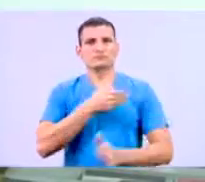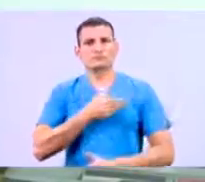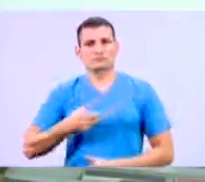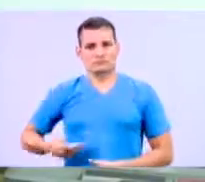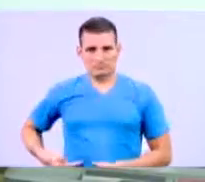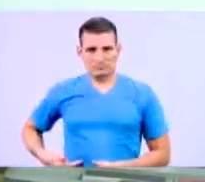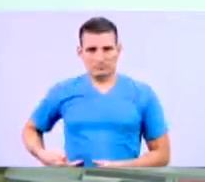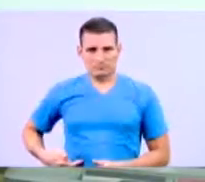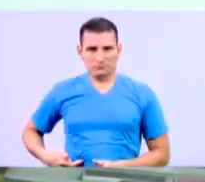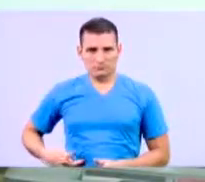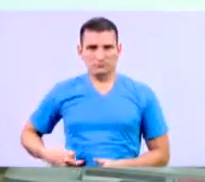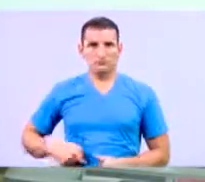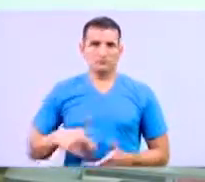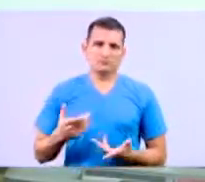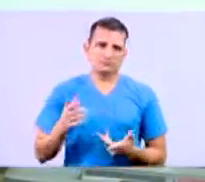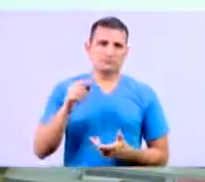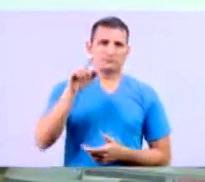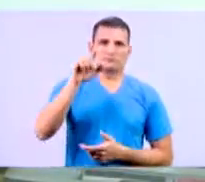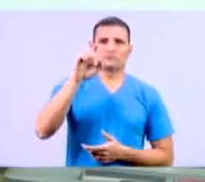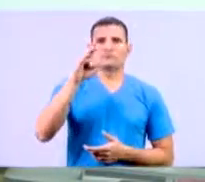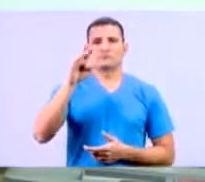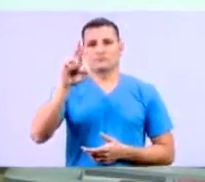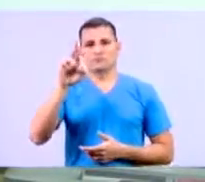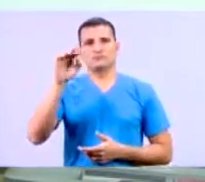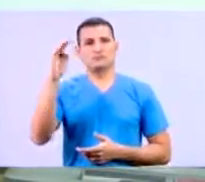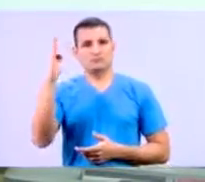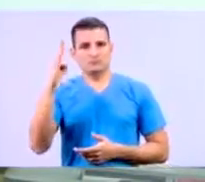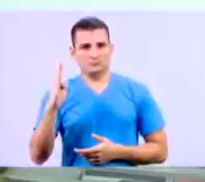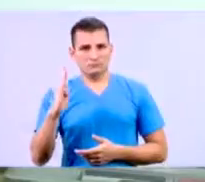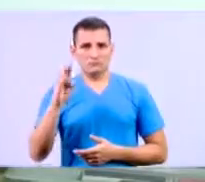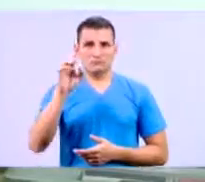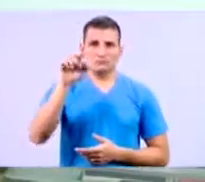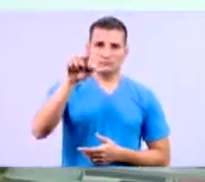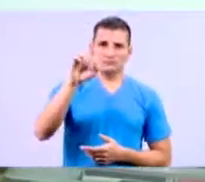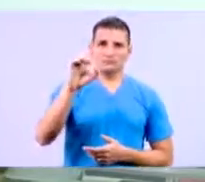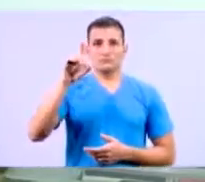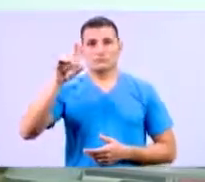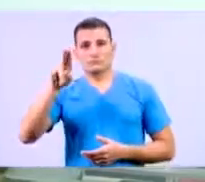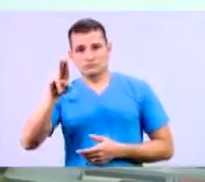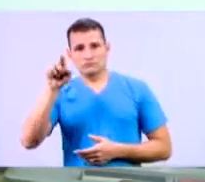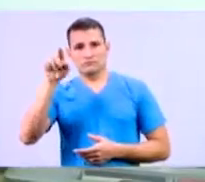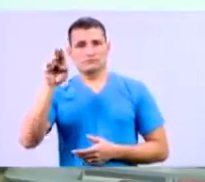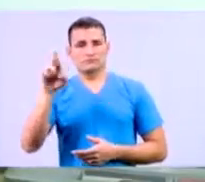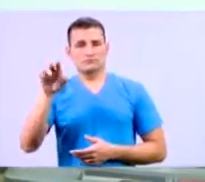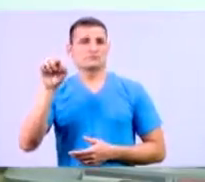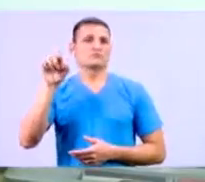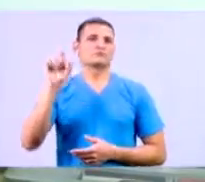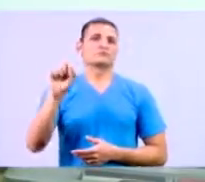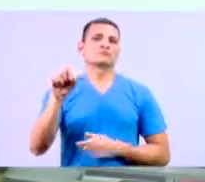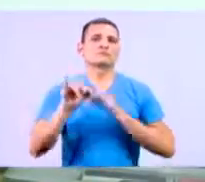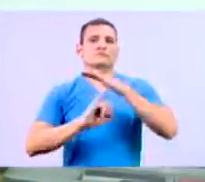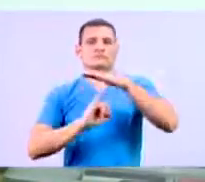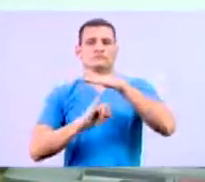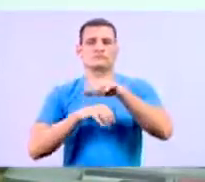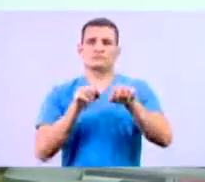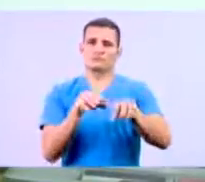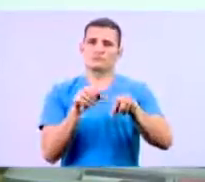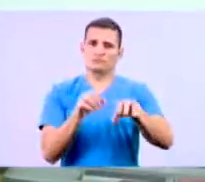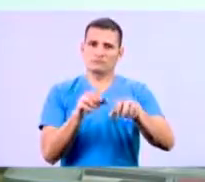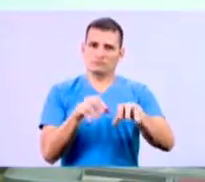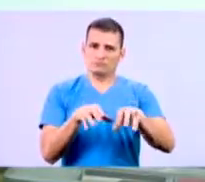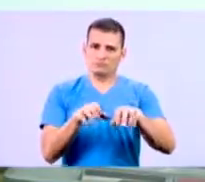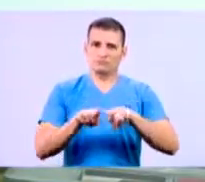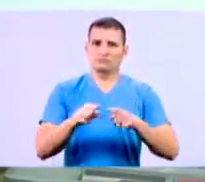do país, no caso .br Brasil. Se é .edu.br, por exemplo, são para instituições de ensino.